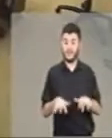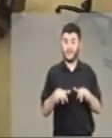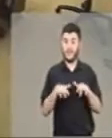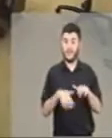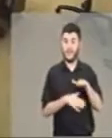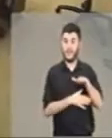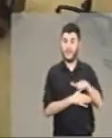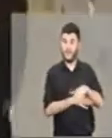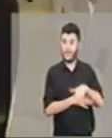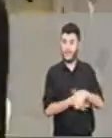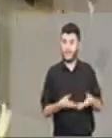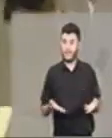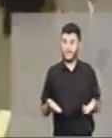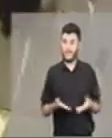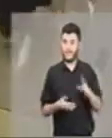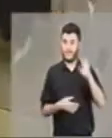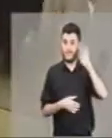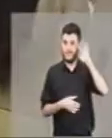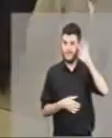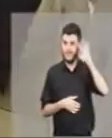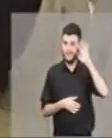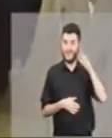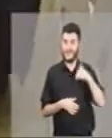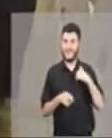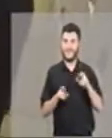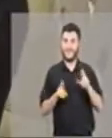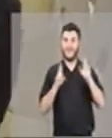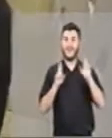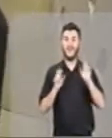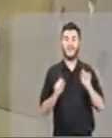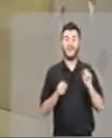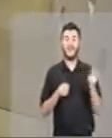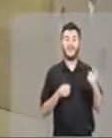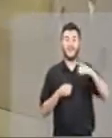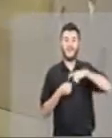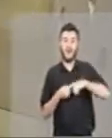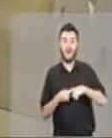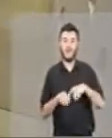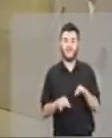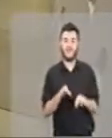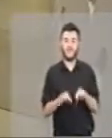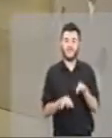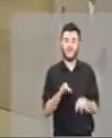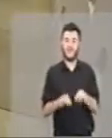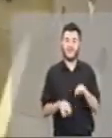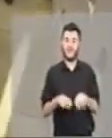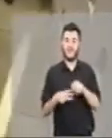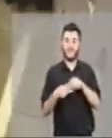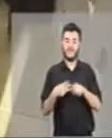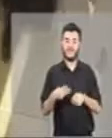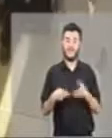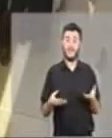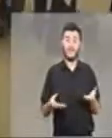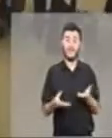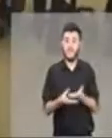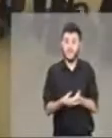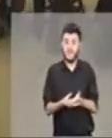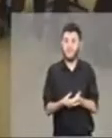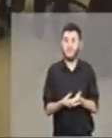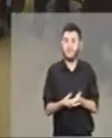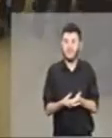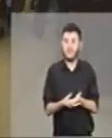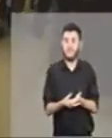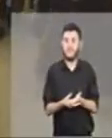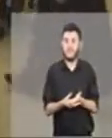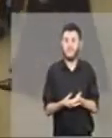desta quarta-feira, na expectativa para a retomada do julgamento conjunto de três ações que tiveram o